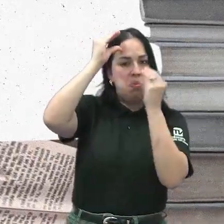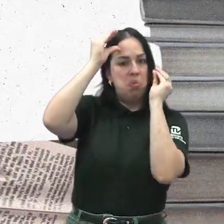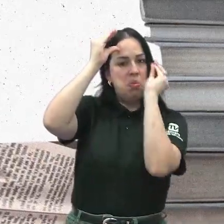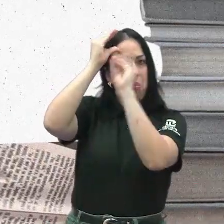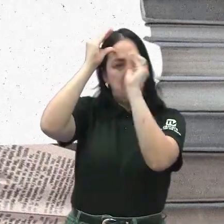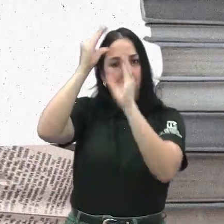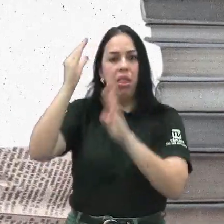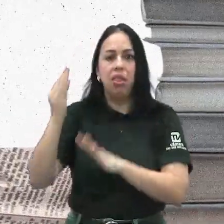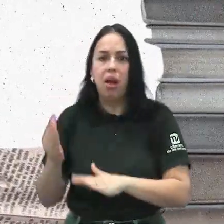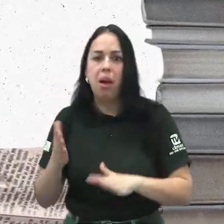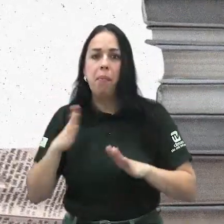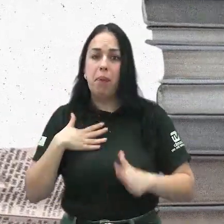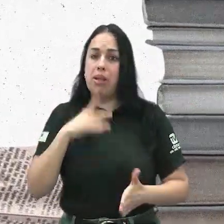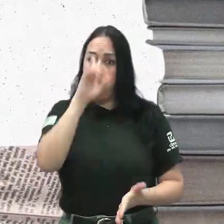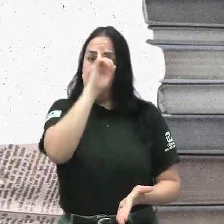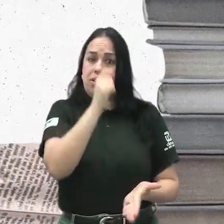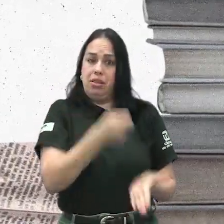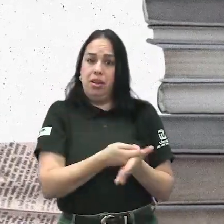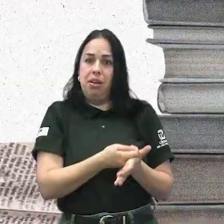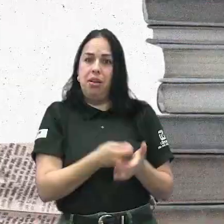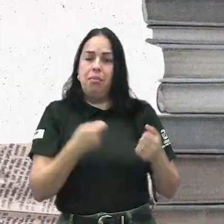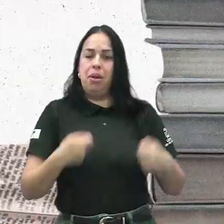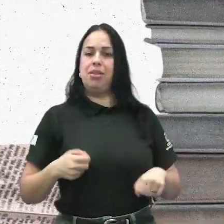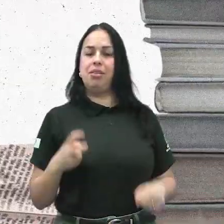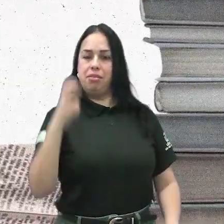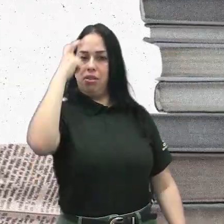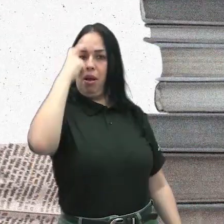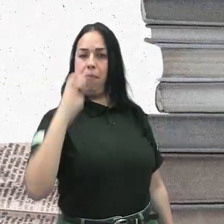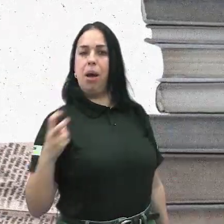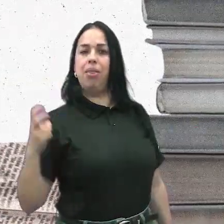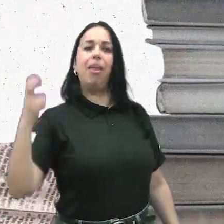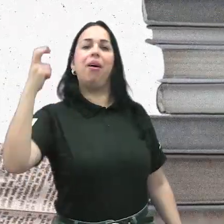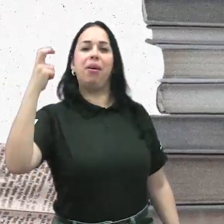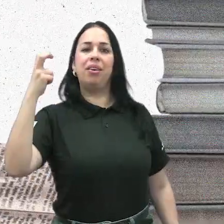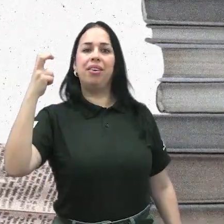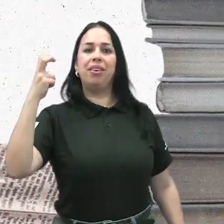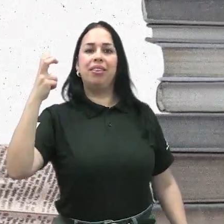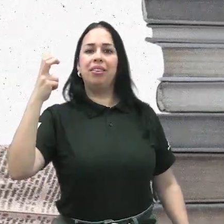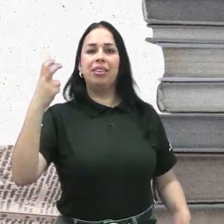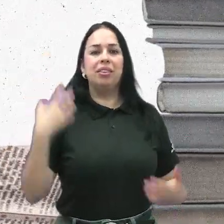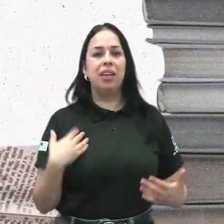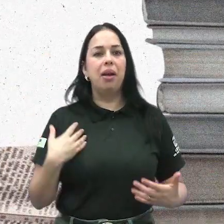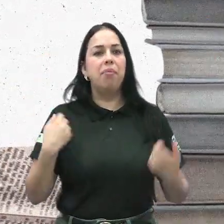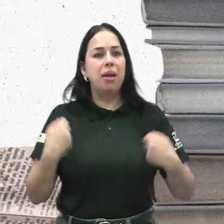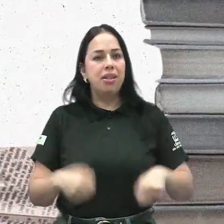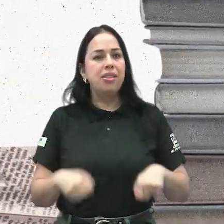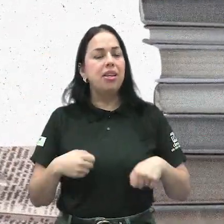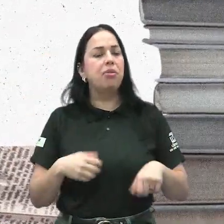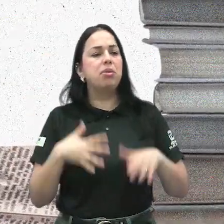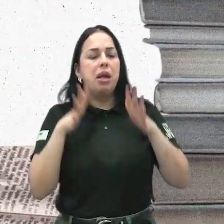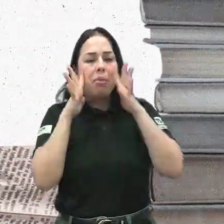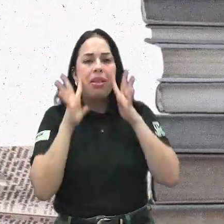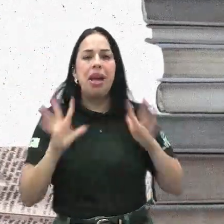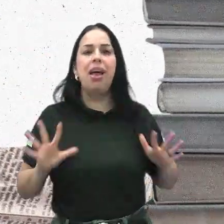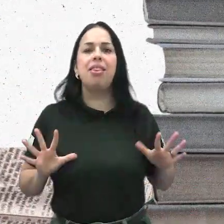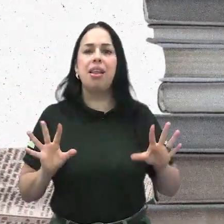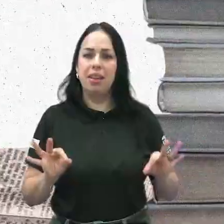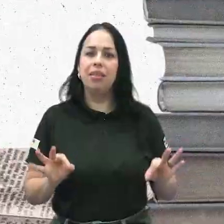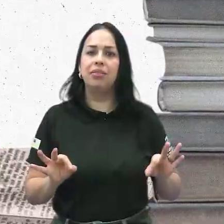Sempre me pareceu que a solução teria que ser a sabedoria. Não se devia deixar de olhar para o perigo.